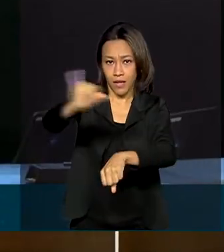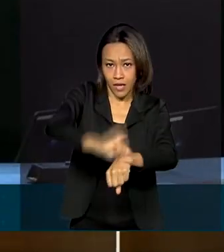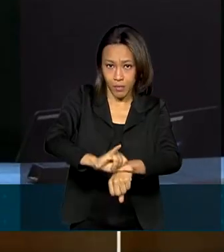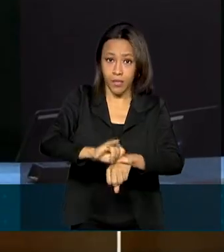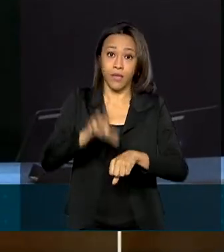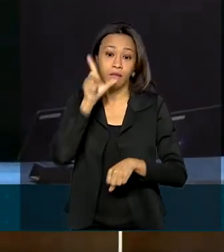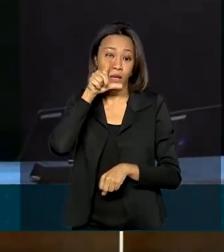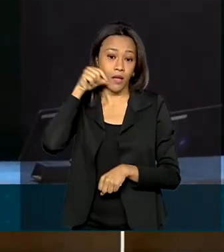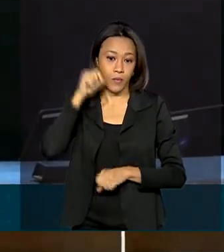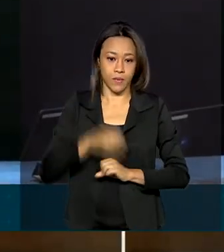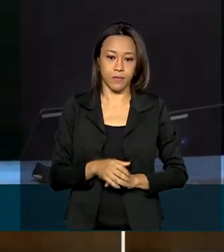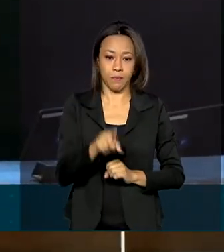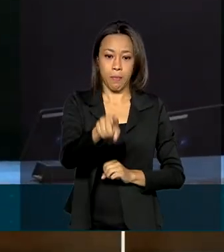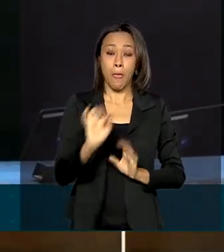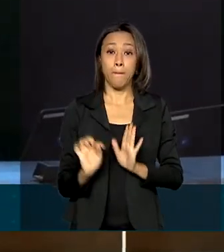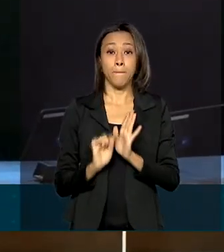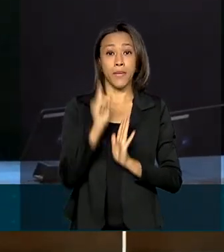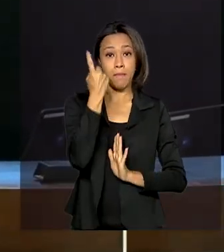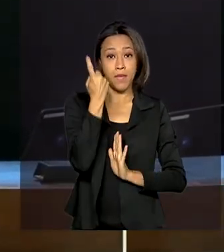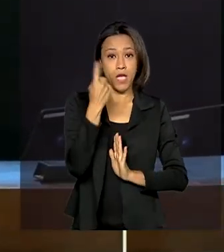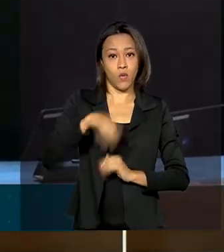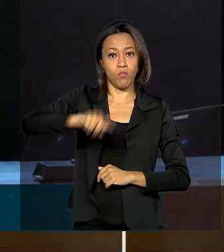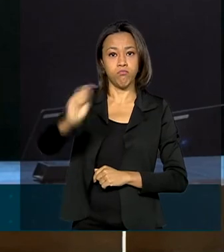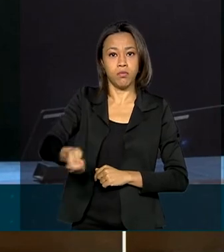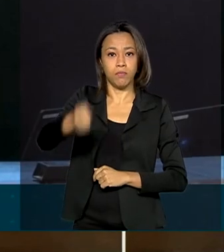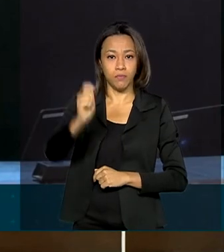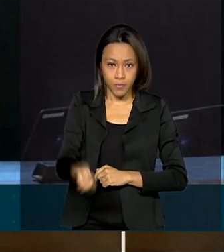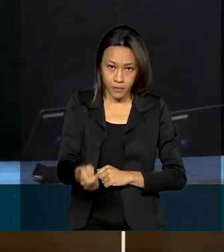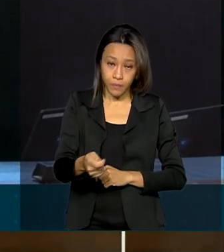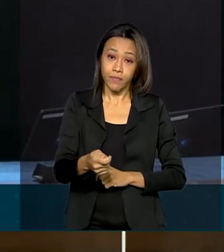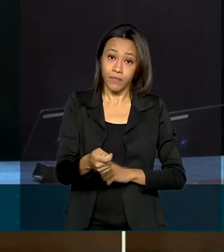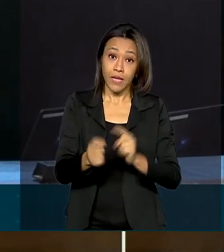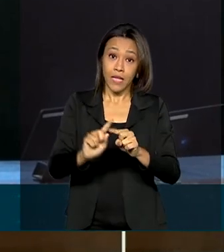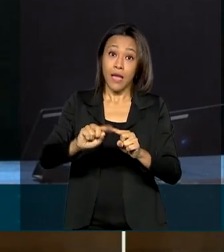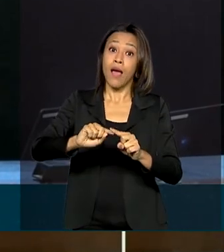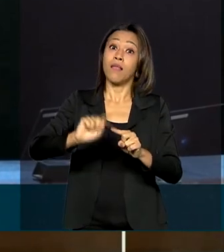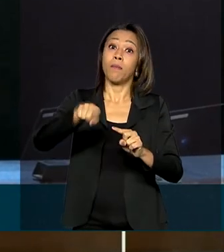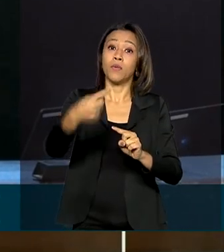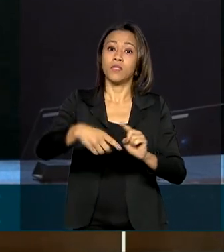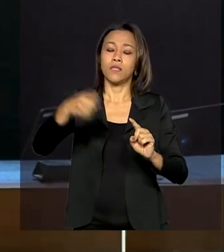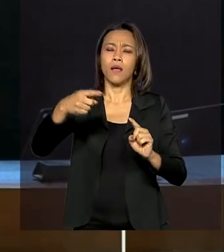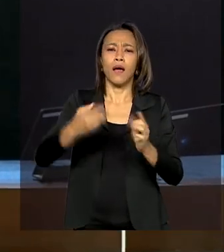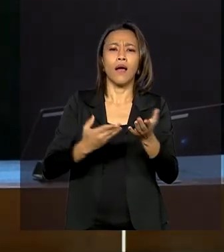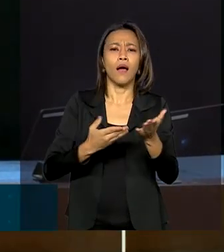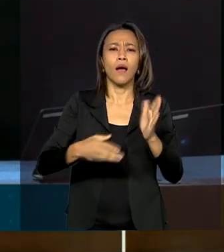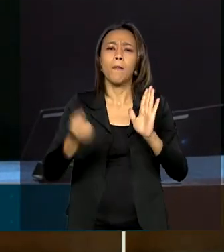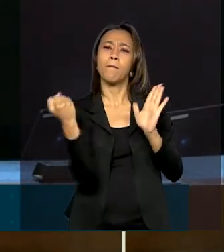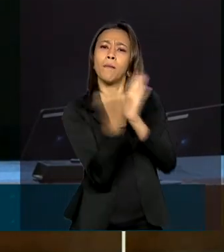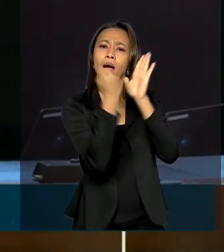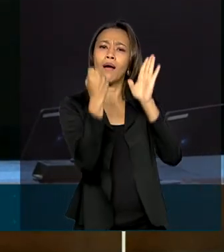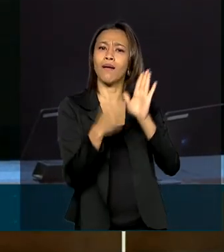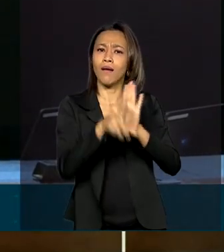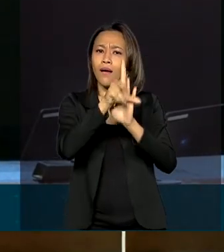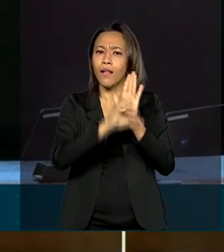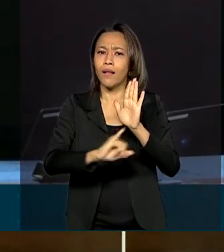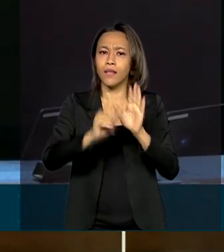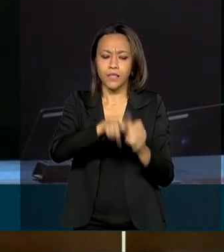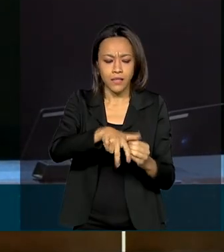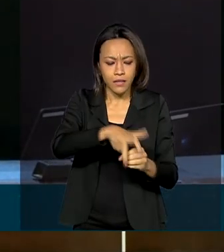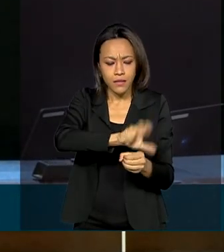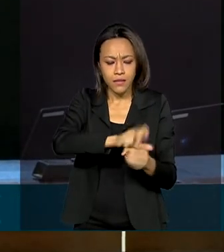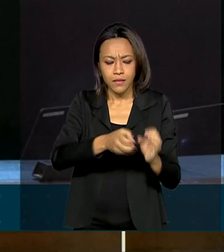Esse é o primeiro leilão após a aprovação do marco legal de saneamento básico. Um leilão que significa a vitória do Brasil